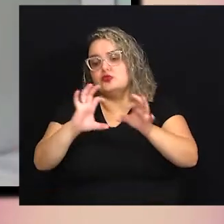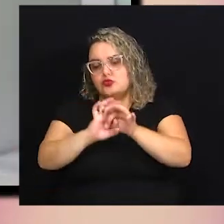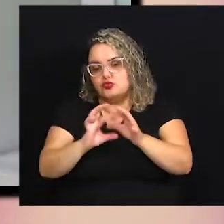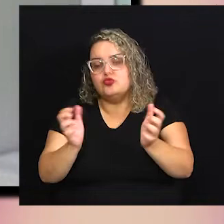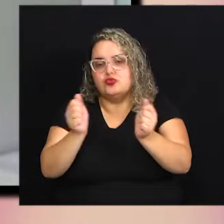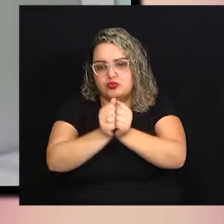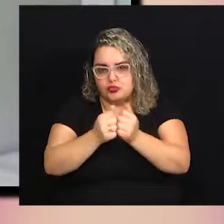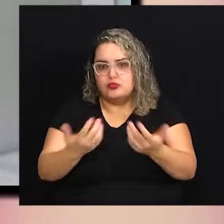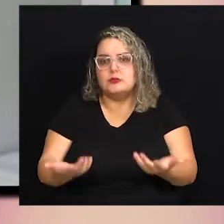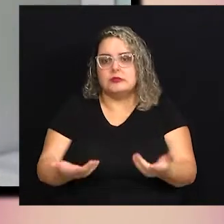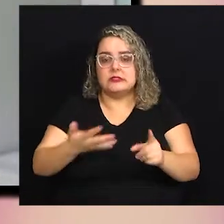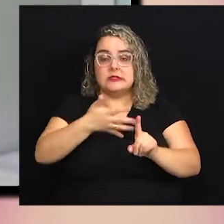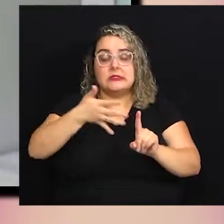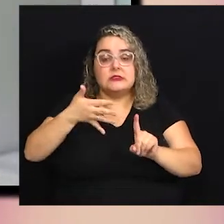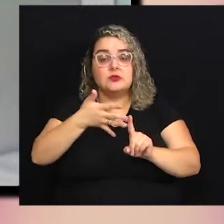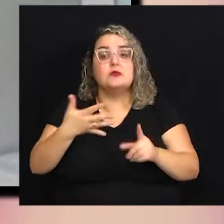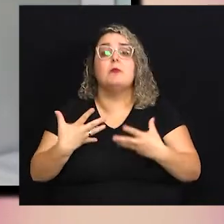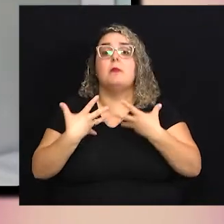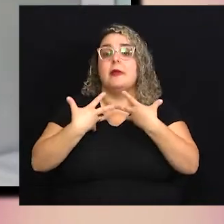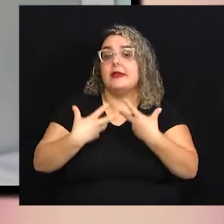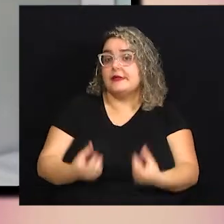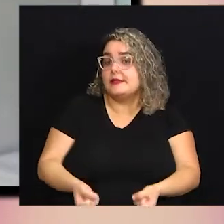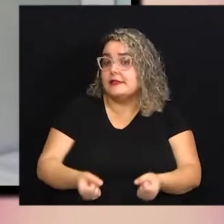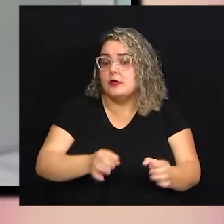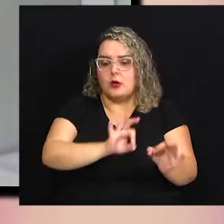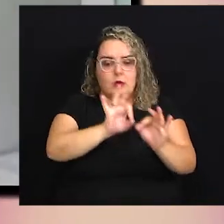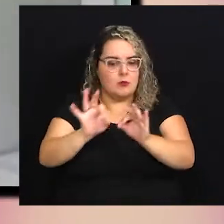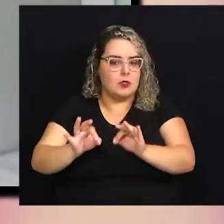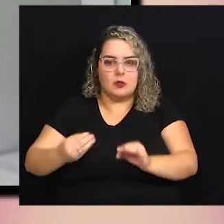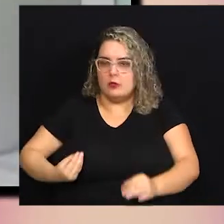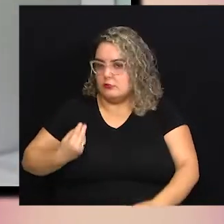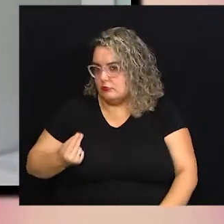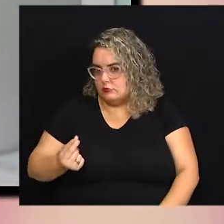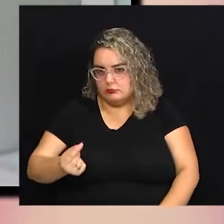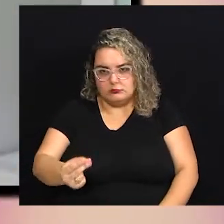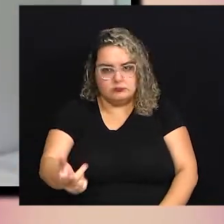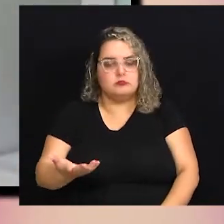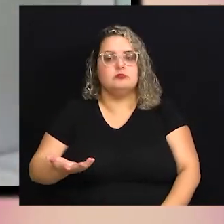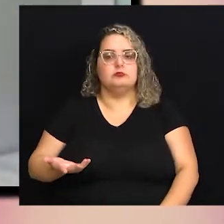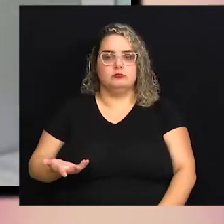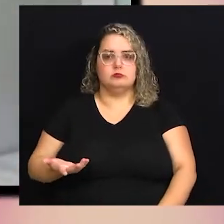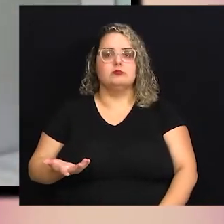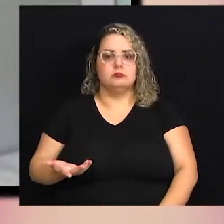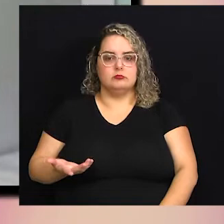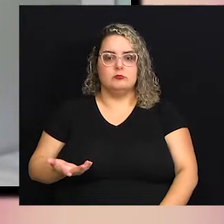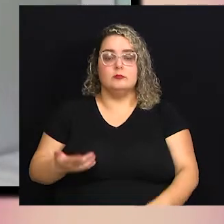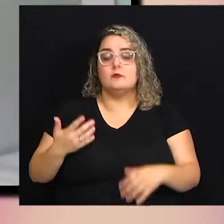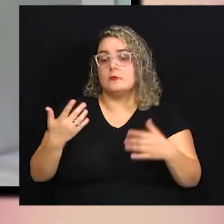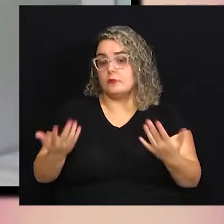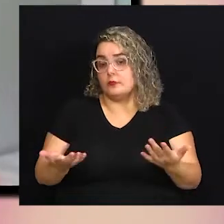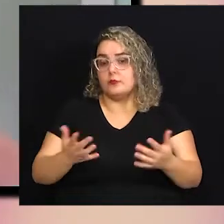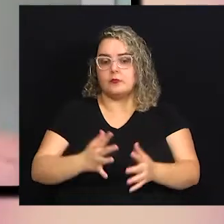condições que estão associadas à síndrome e que vão merecer acompanhamento para o resto da vida. Então,